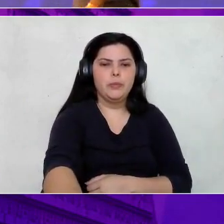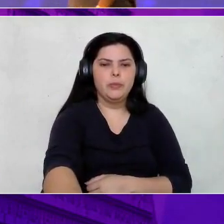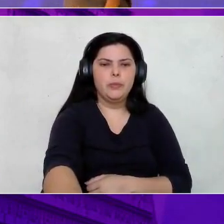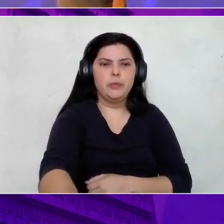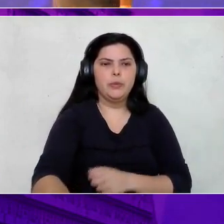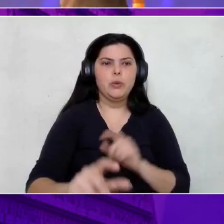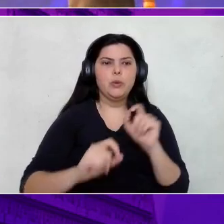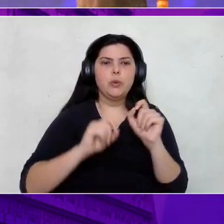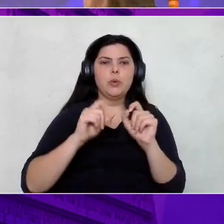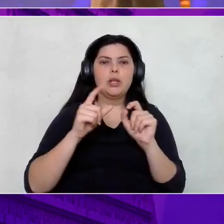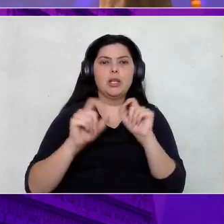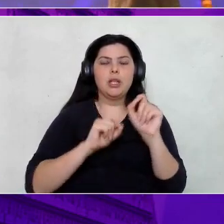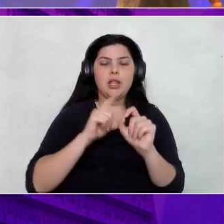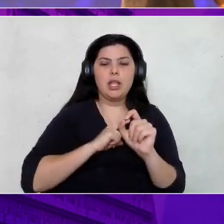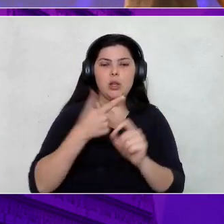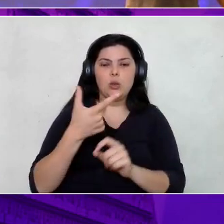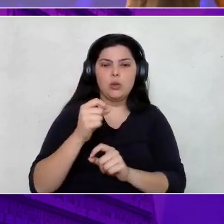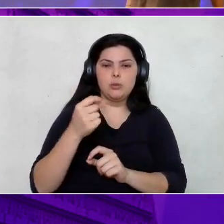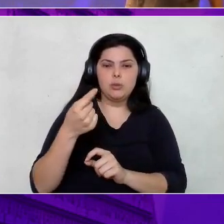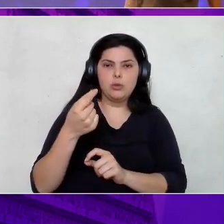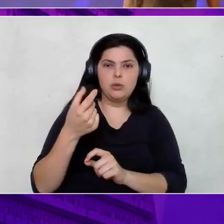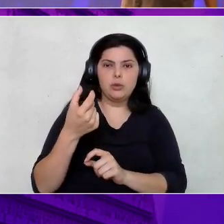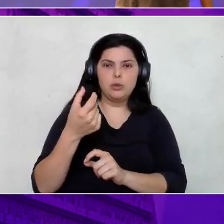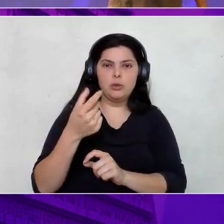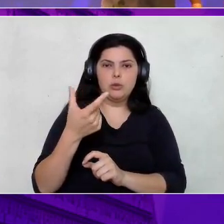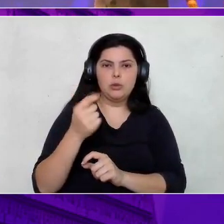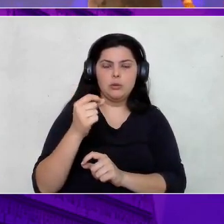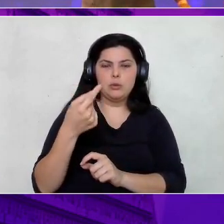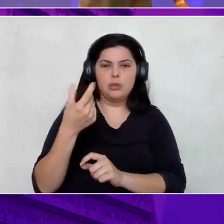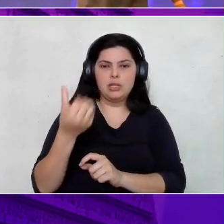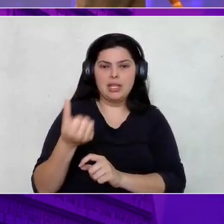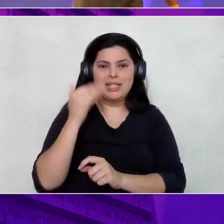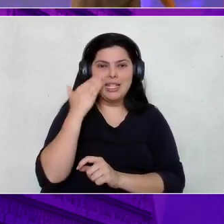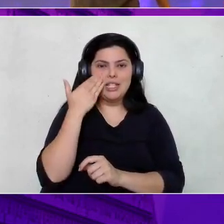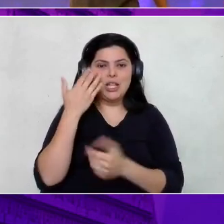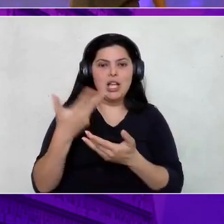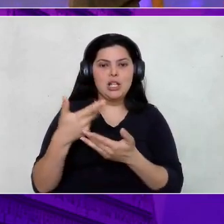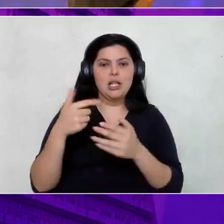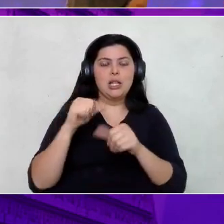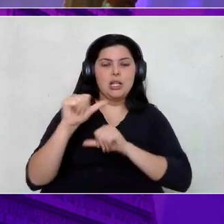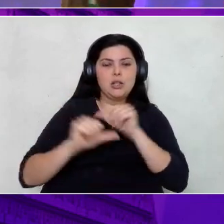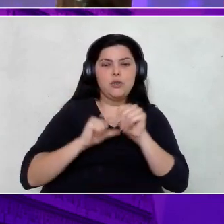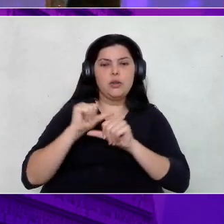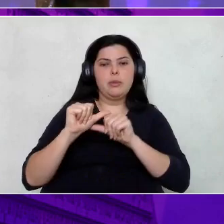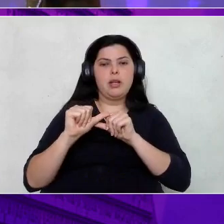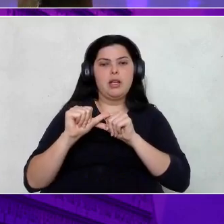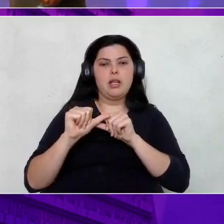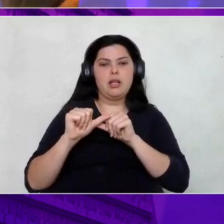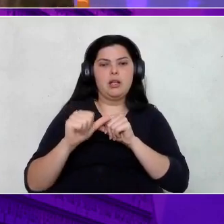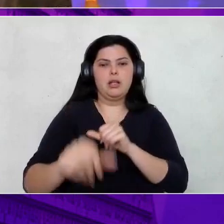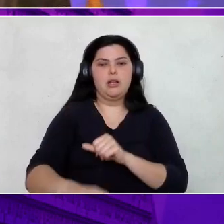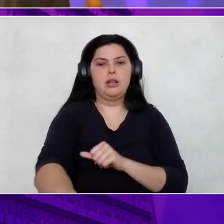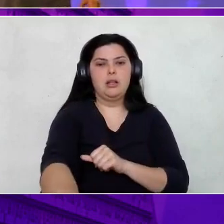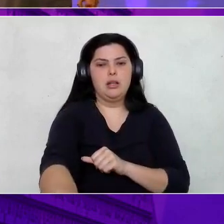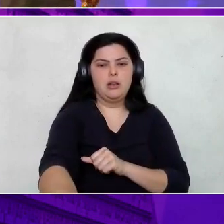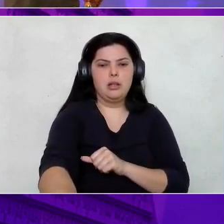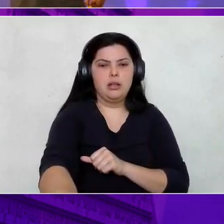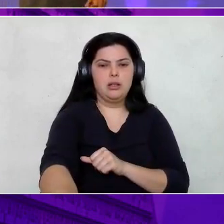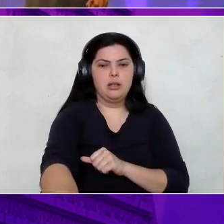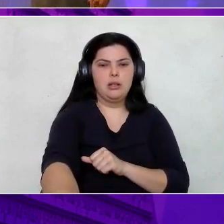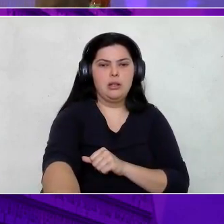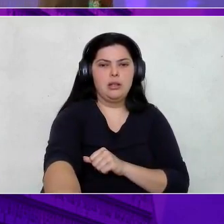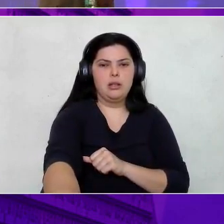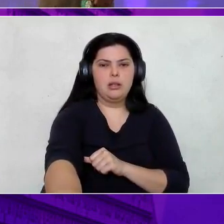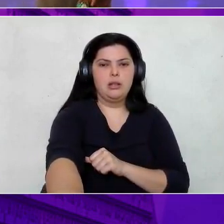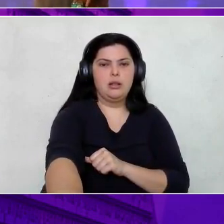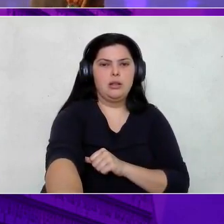2006 eu entendi que agilidade ia transformar a gestão, a porra toda, não só a gestão, né?